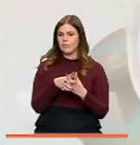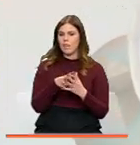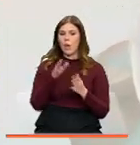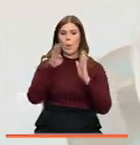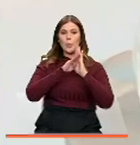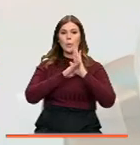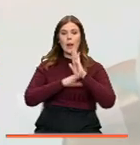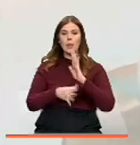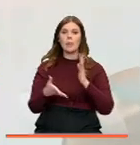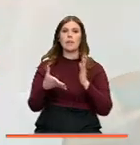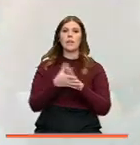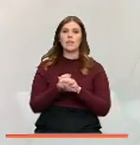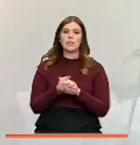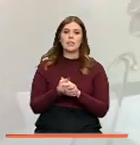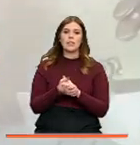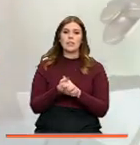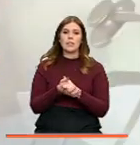programa.